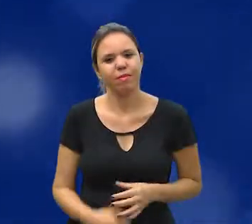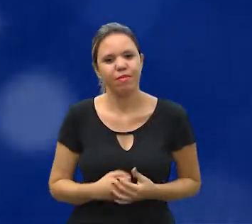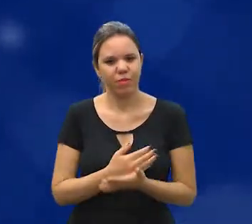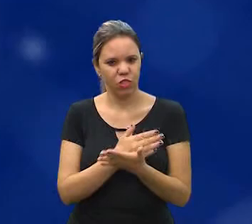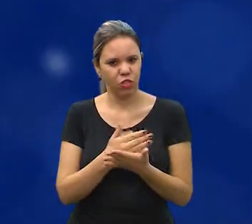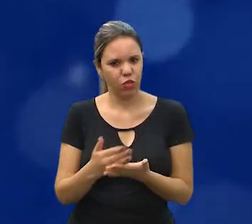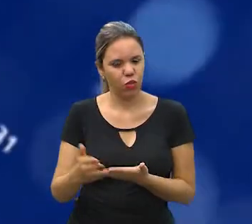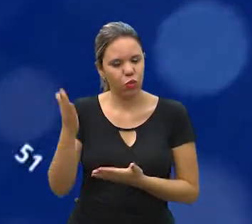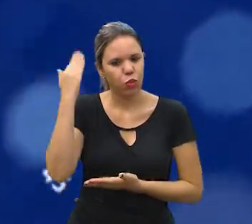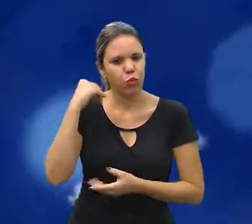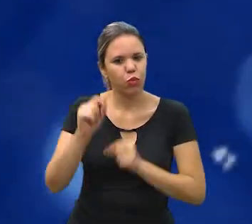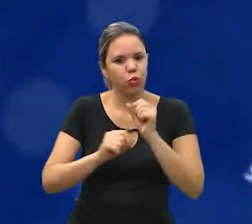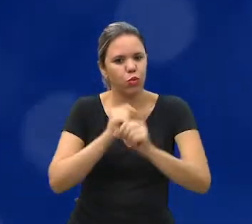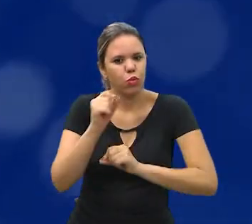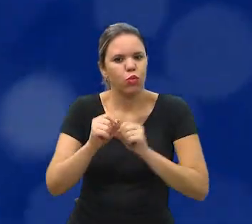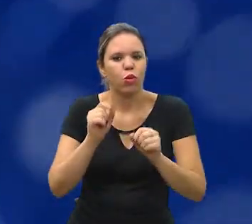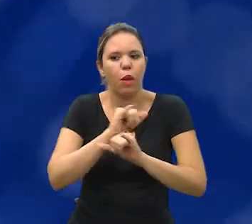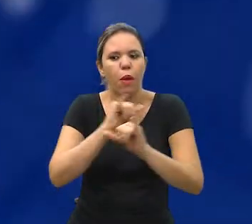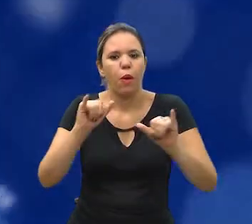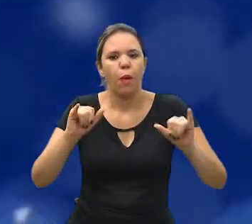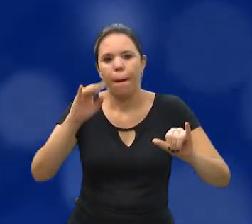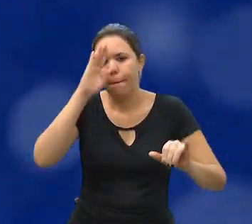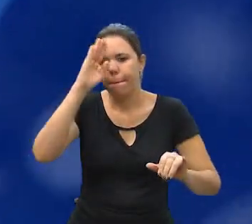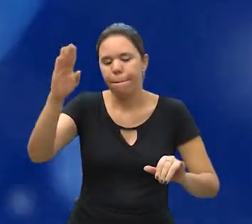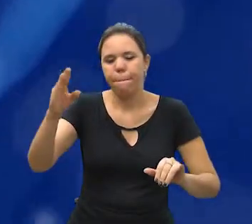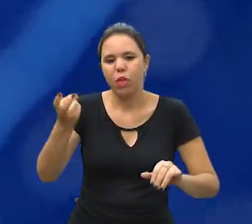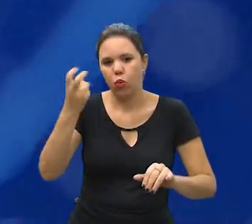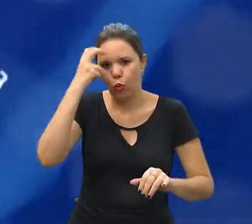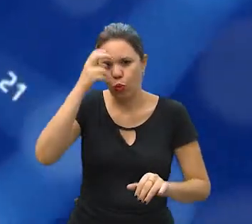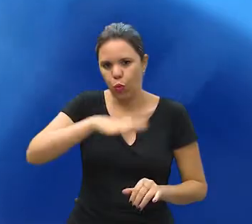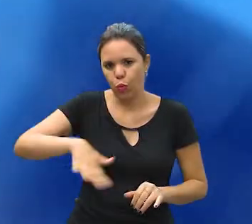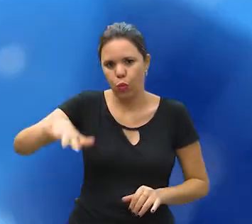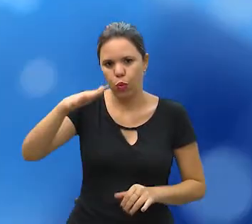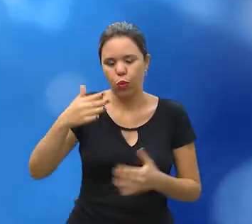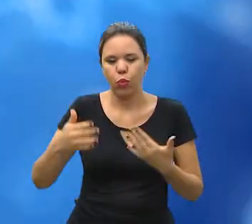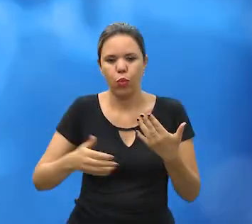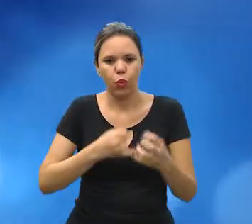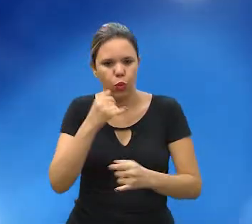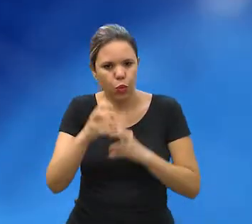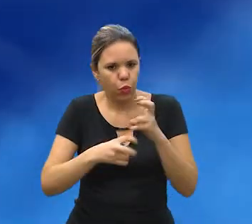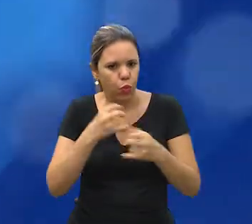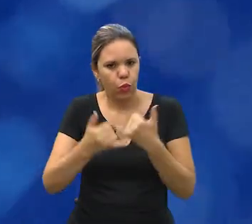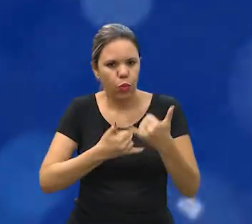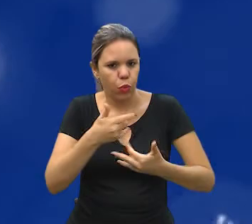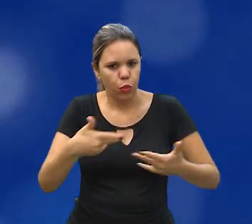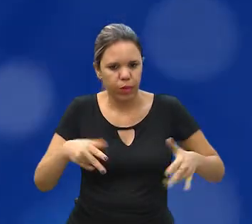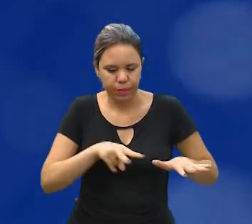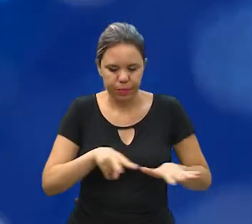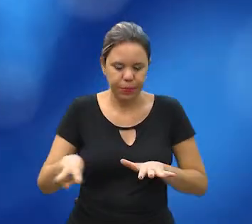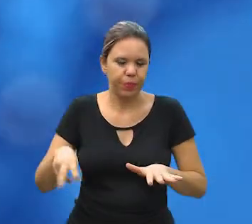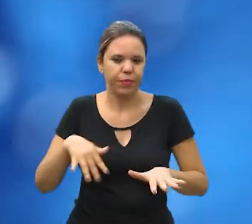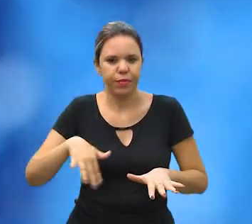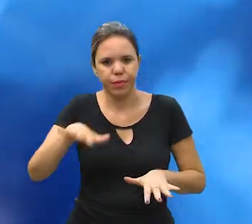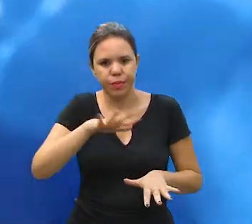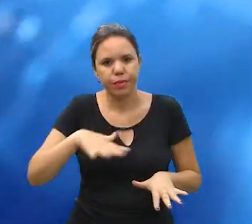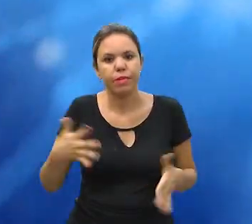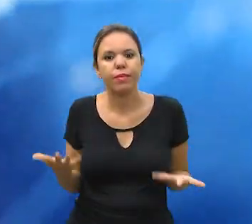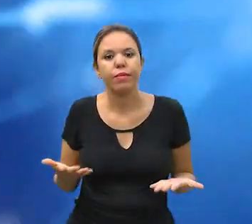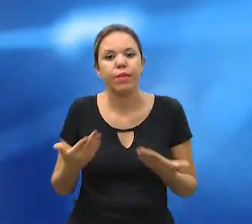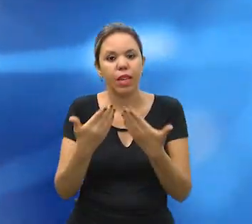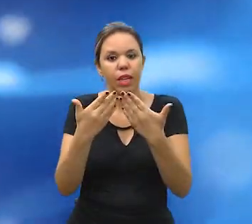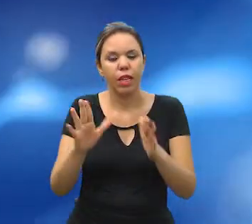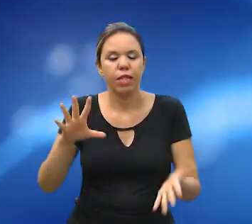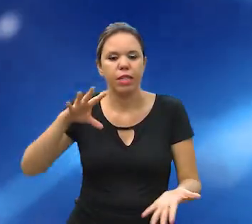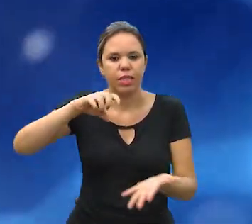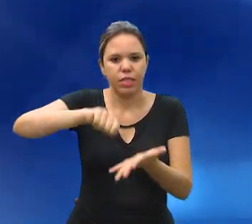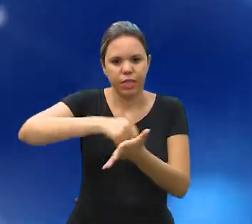E a gente começa sabendo o que está sendo destaque no mundo da cultura e do entretenimento nessa semana. E olha só,